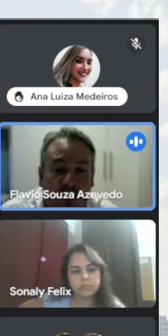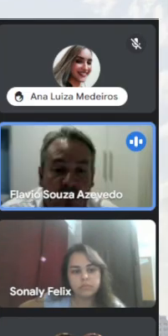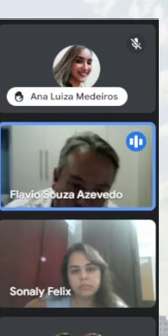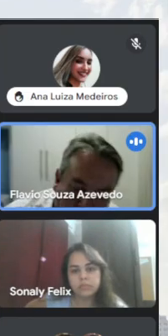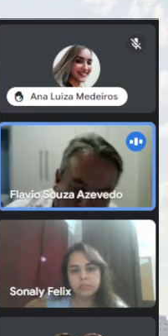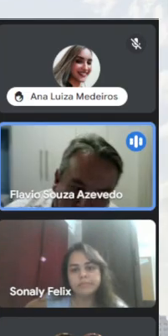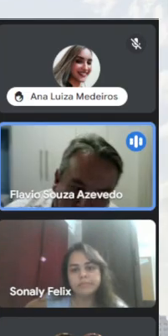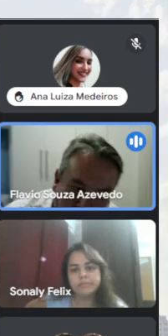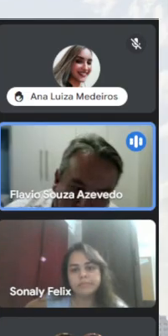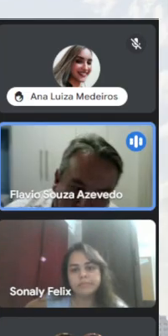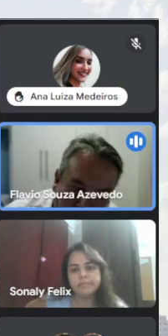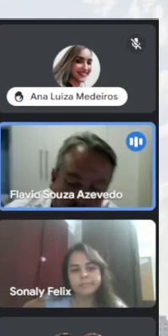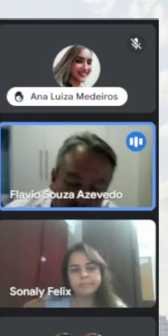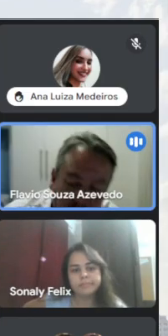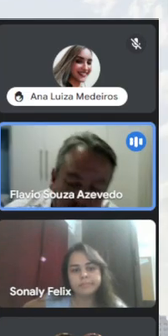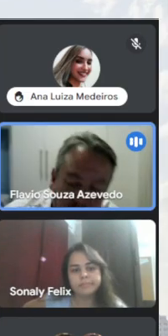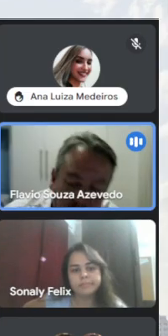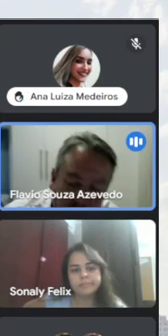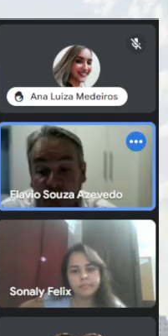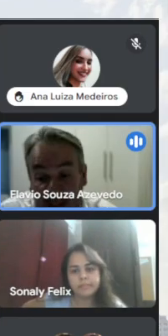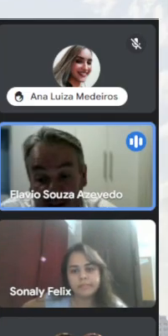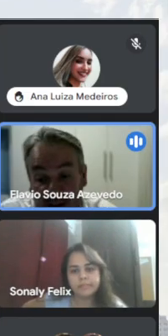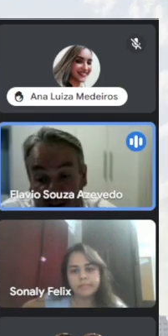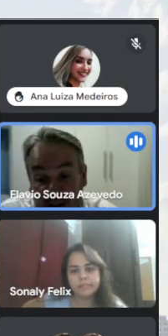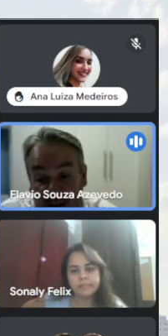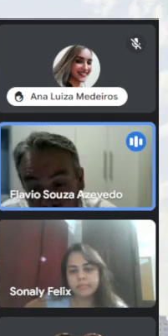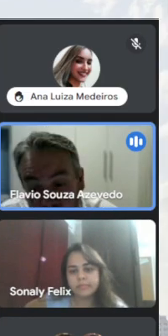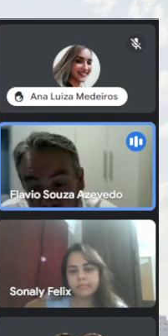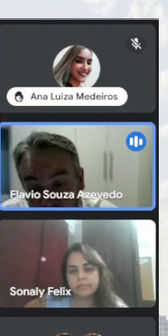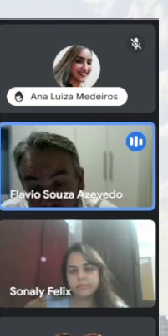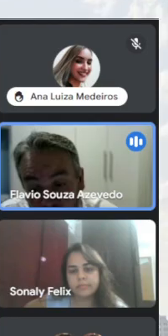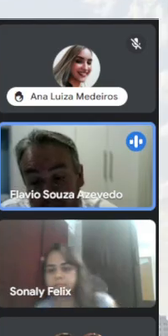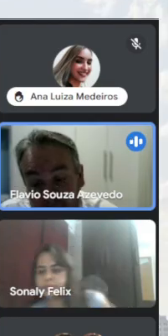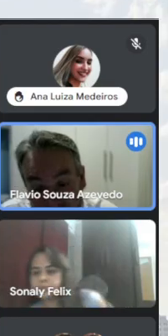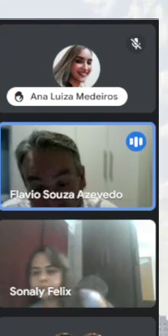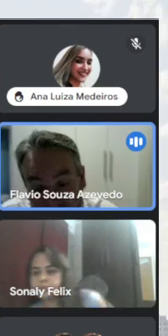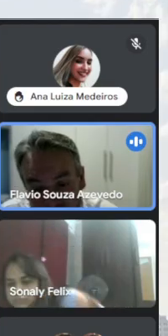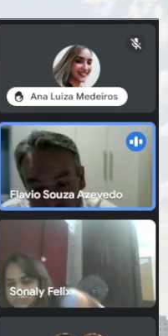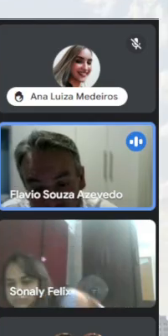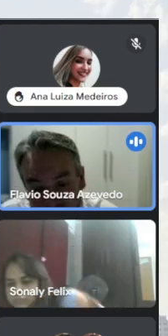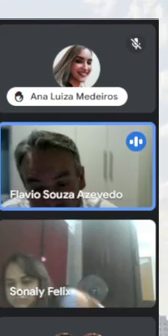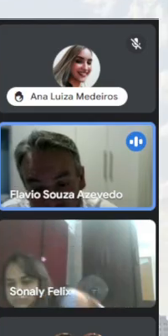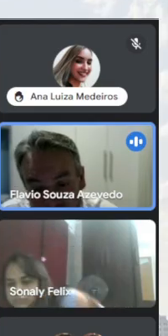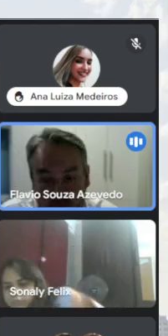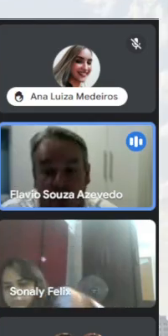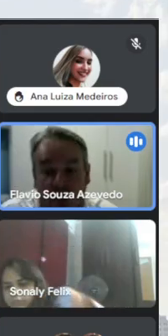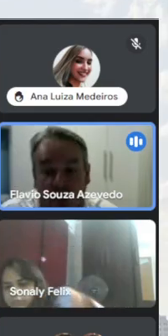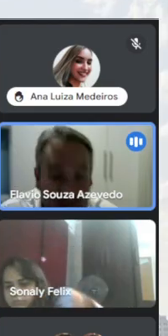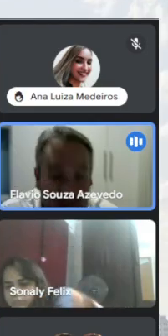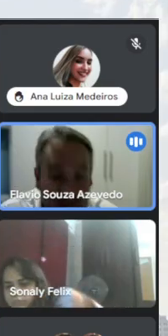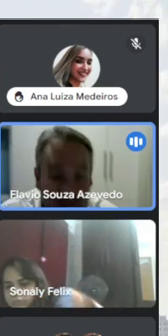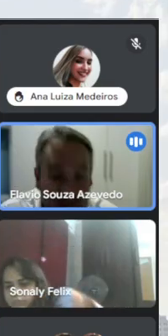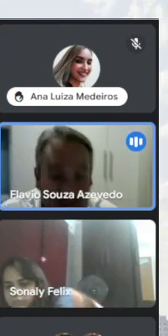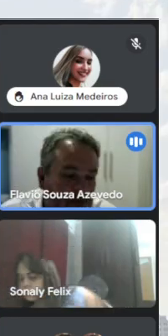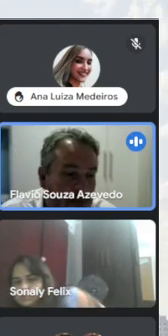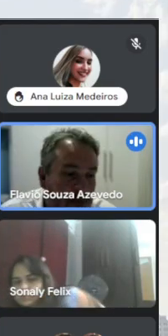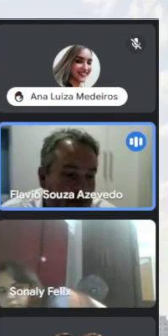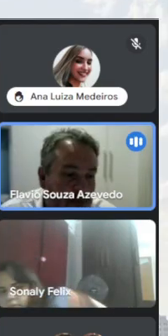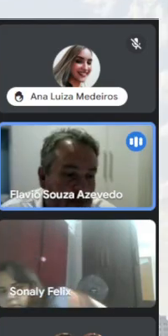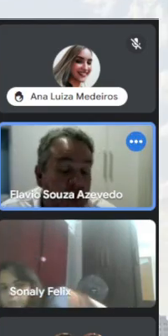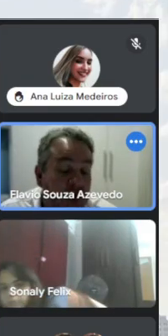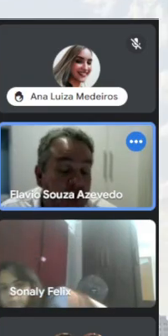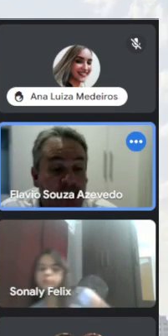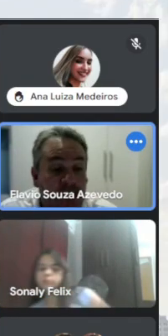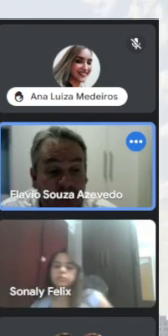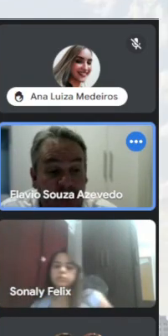porque estava comprometendo as outras. E na parte do vertedouro, ele estava tirando